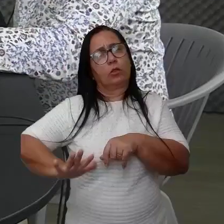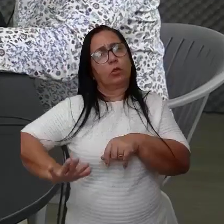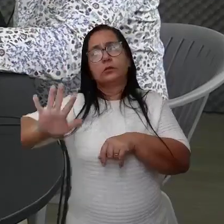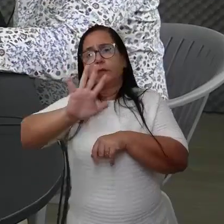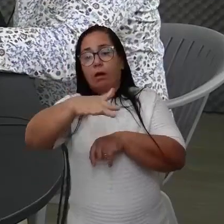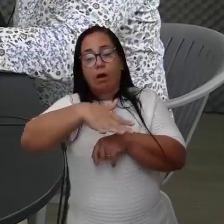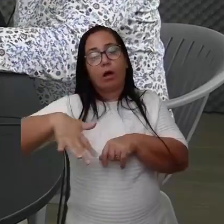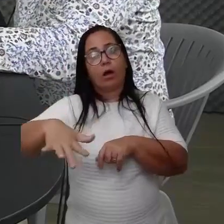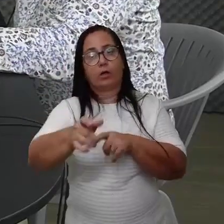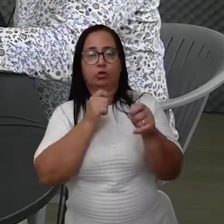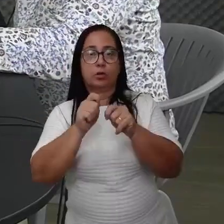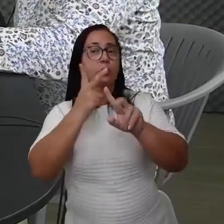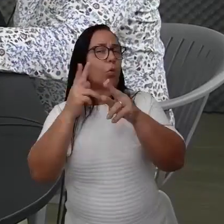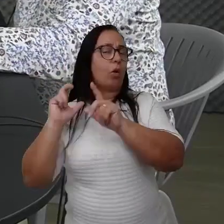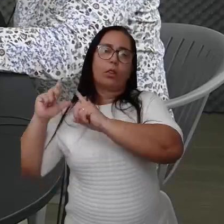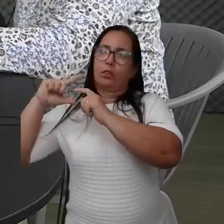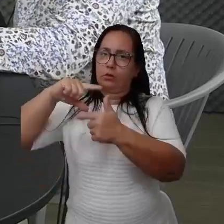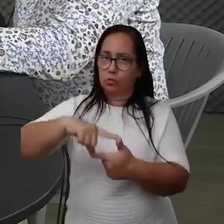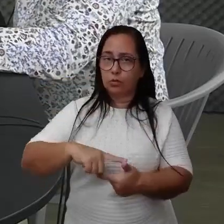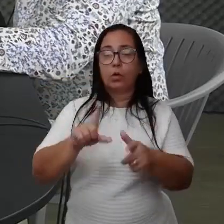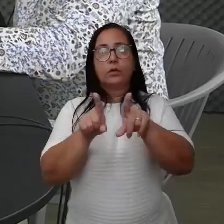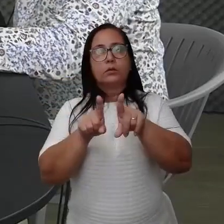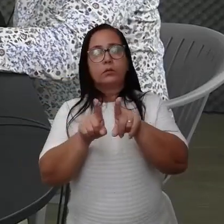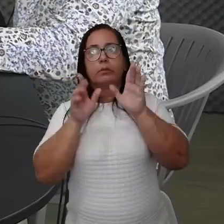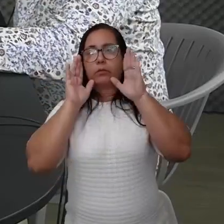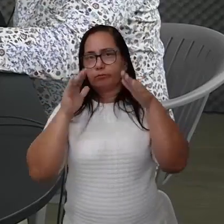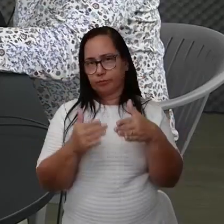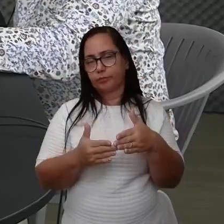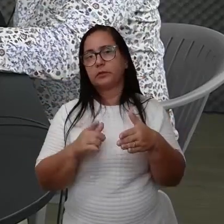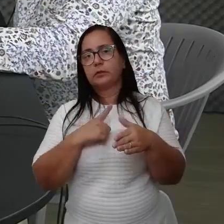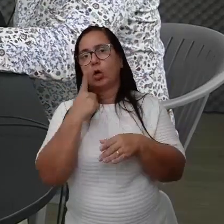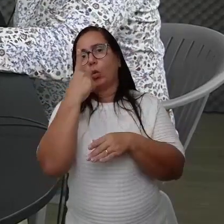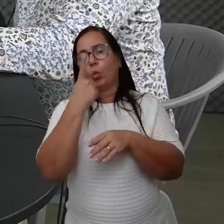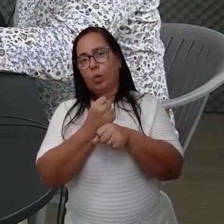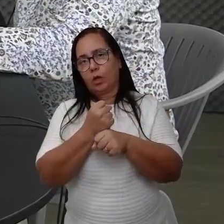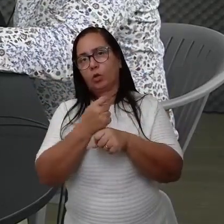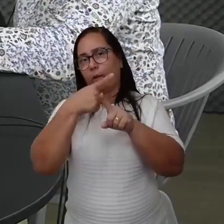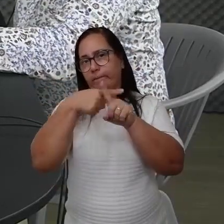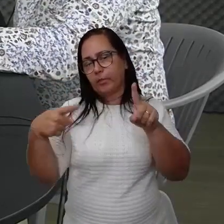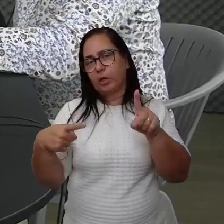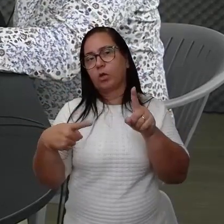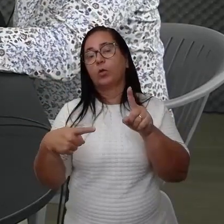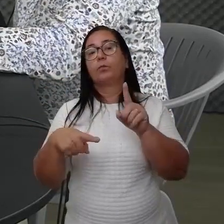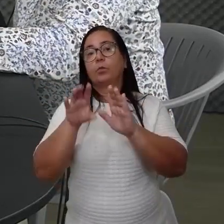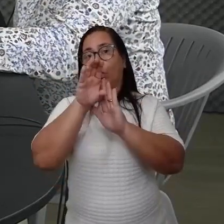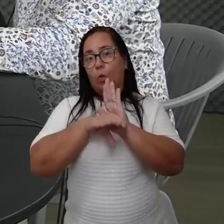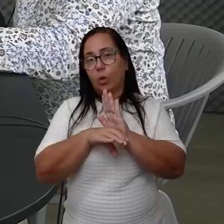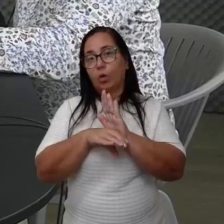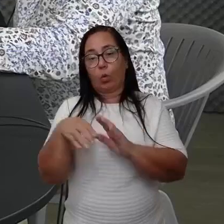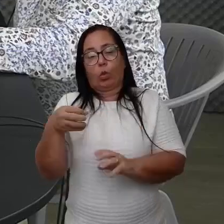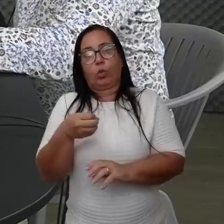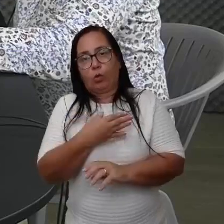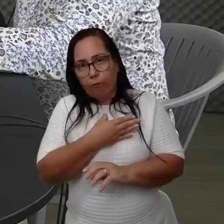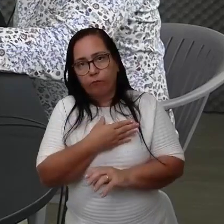Então, ele é tradicional nesse aspecto. E, ao mesmo tempo, a gente tem há 1 ano e meio um currículo novinho em folha, que foi produzido